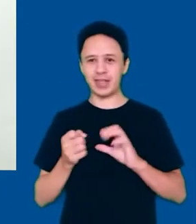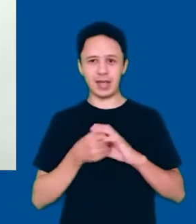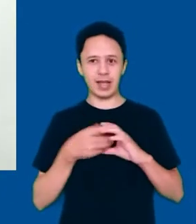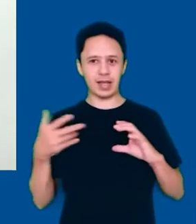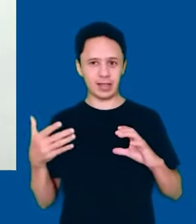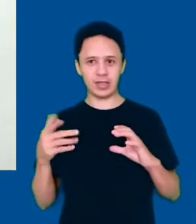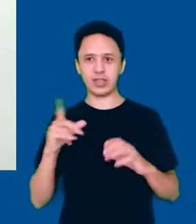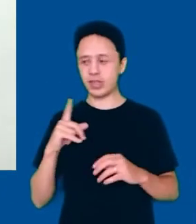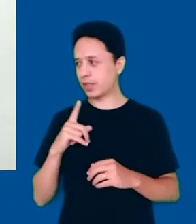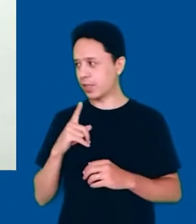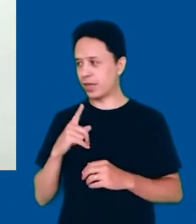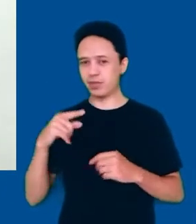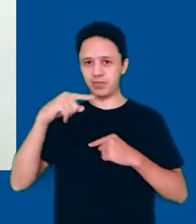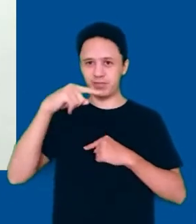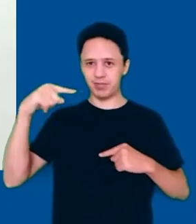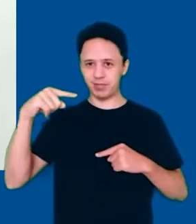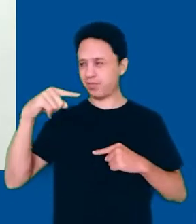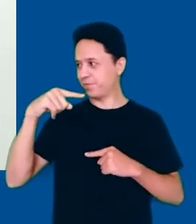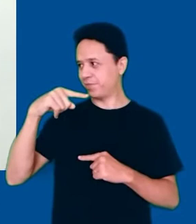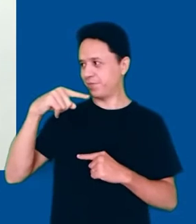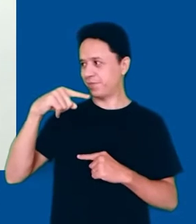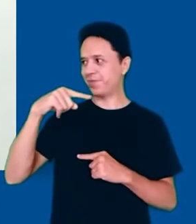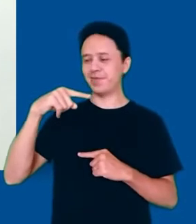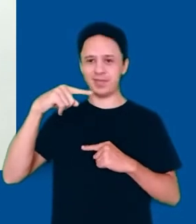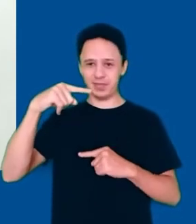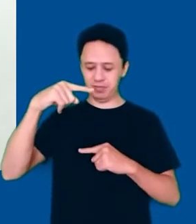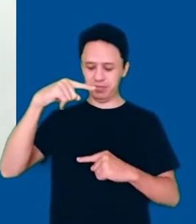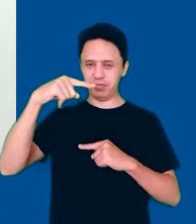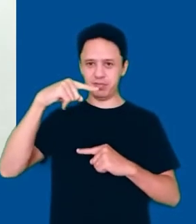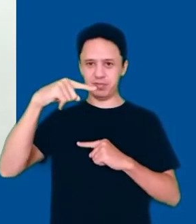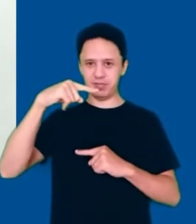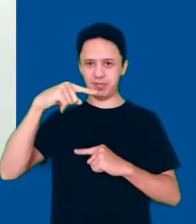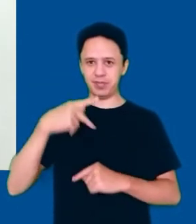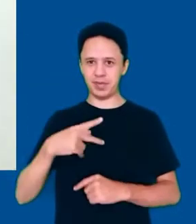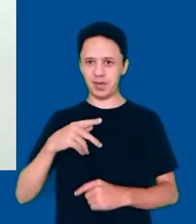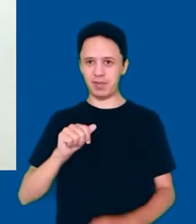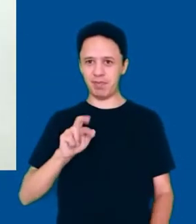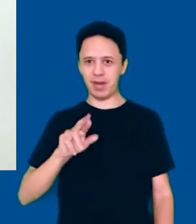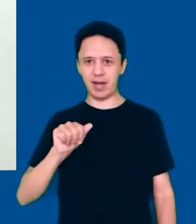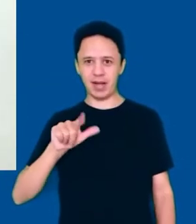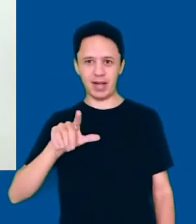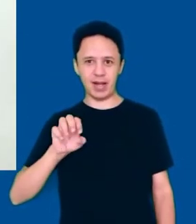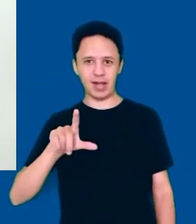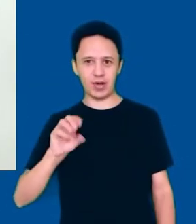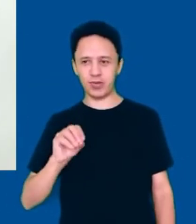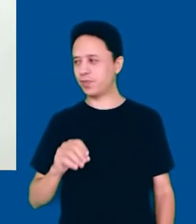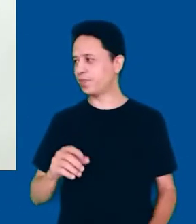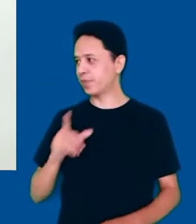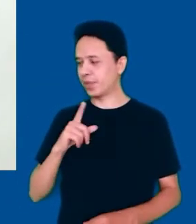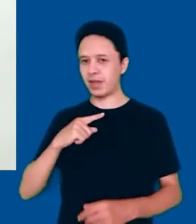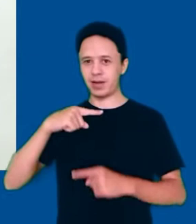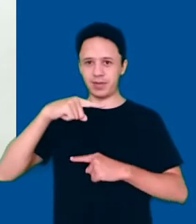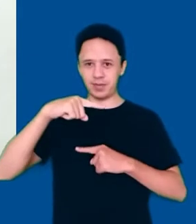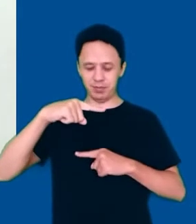do trapézio é que ele tem um par de lados paralelos. Então esse lado aqui é paralelo a esse lado aqui. E dessa forma, quando nós temos